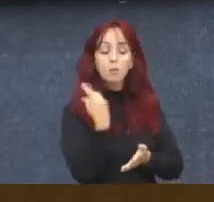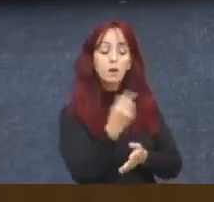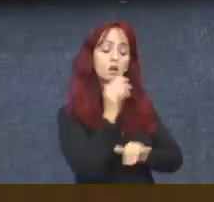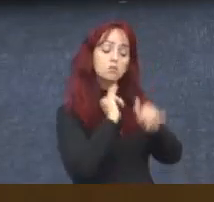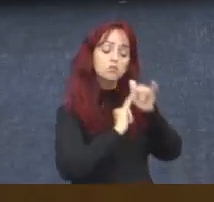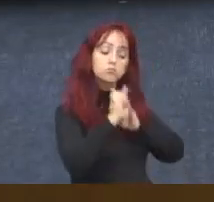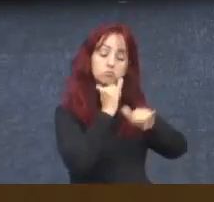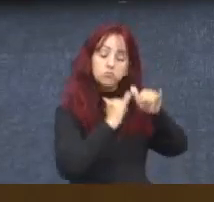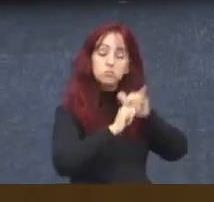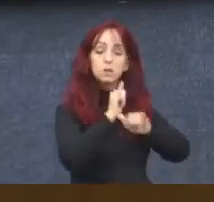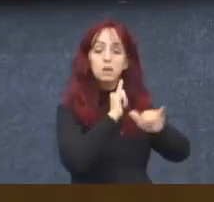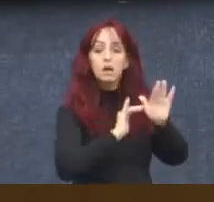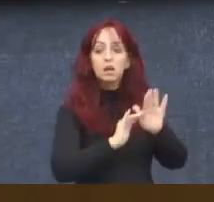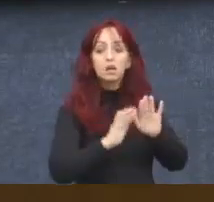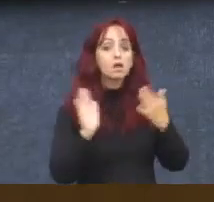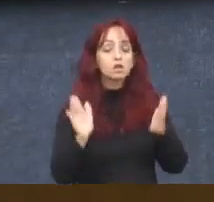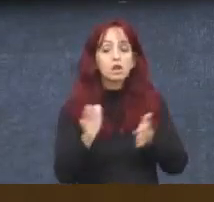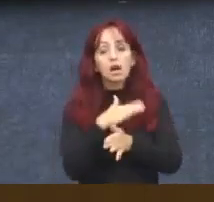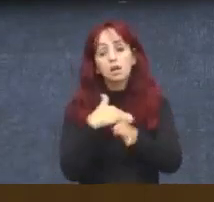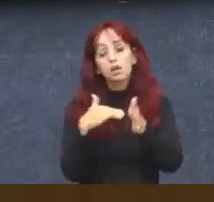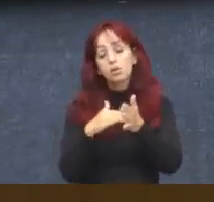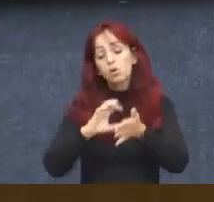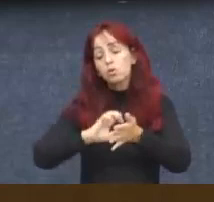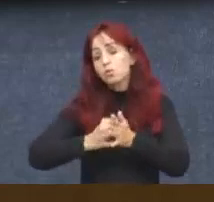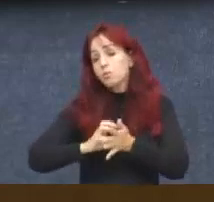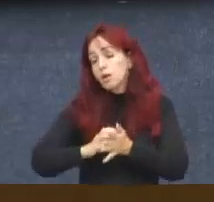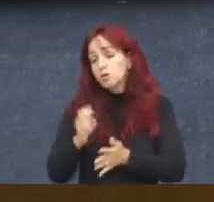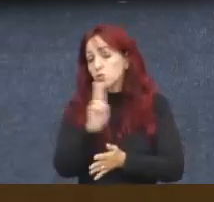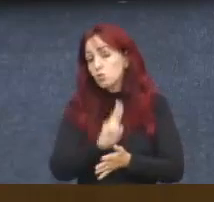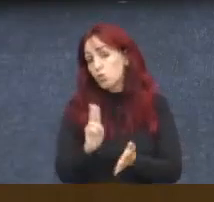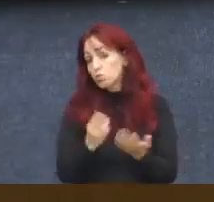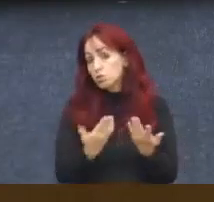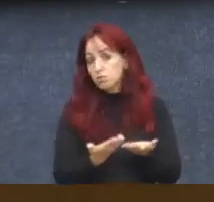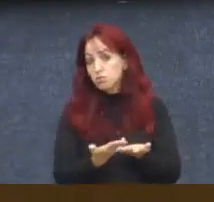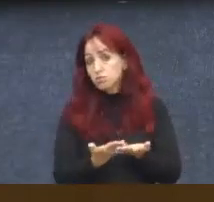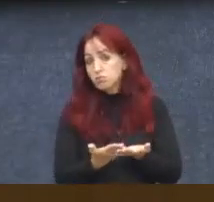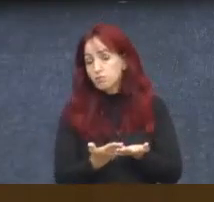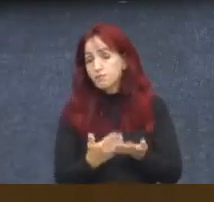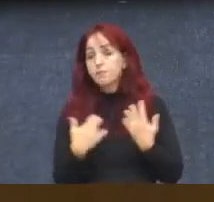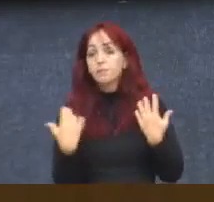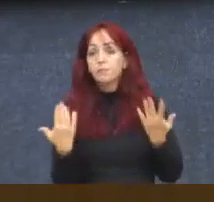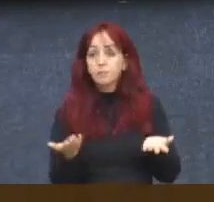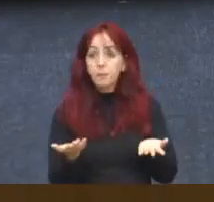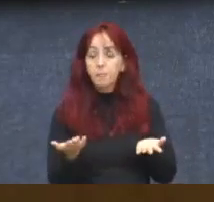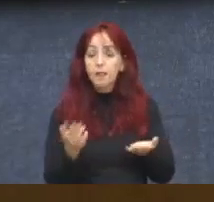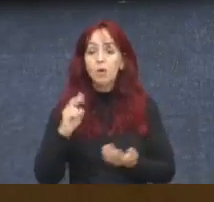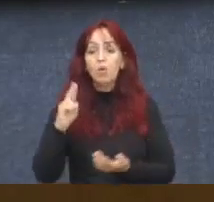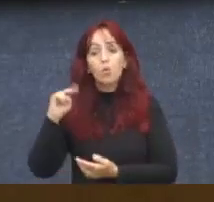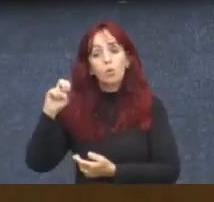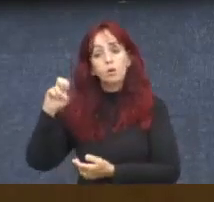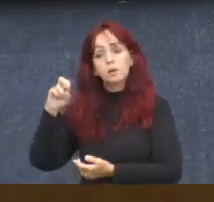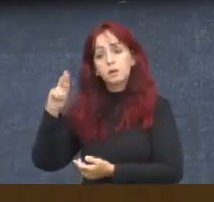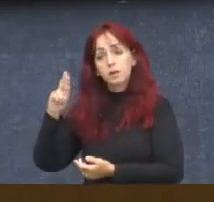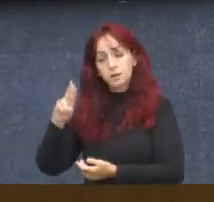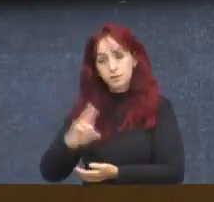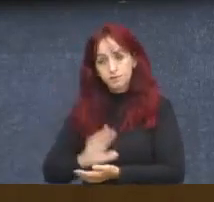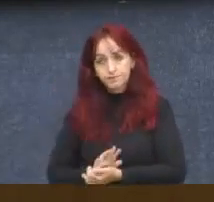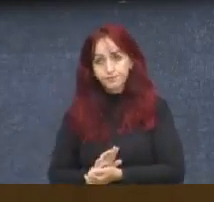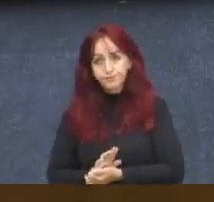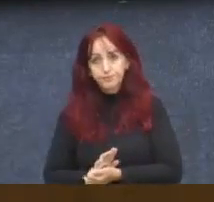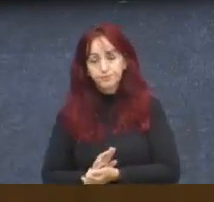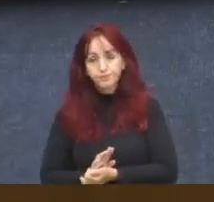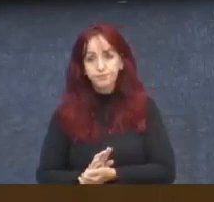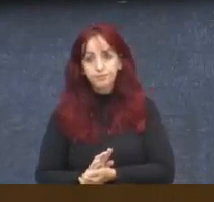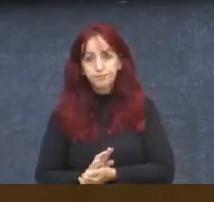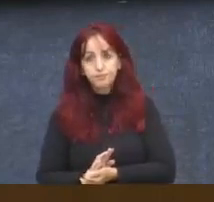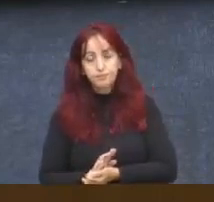campanhas, já que todos os partidos usam. E aí, Uner, que não tem mais